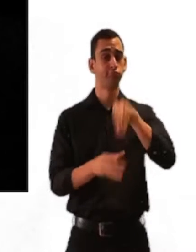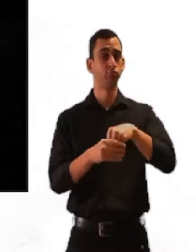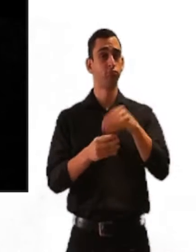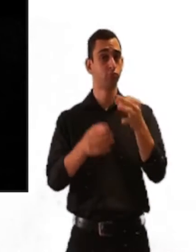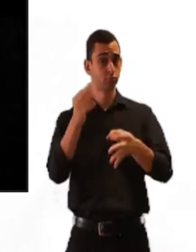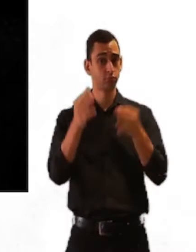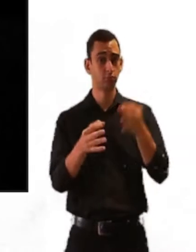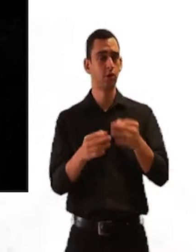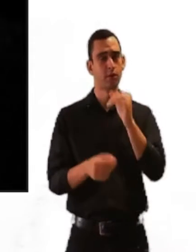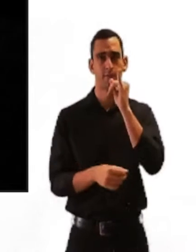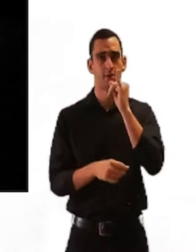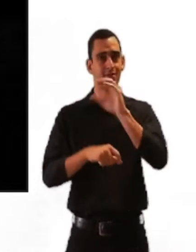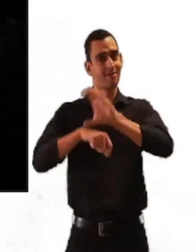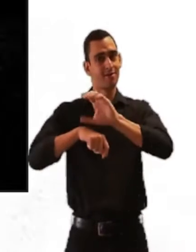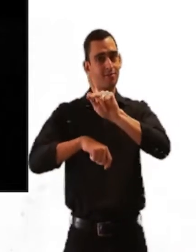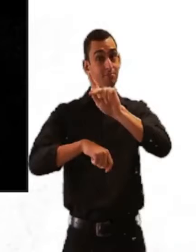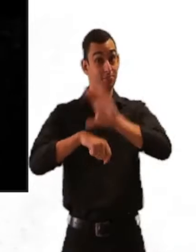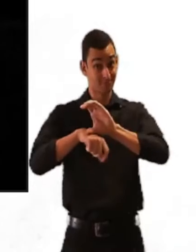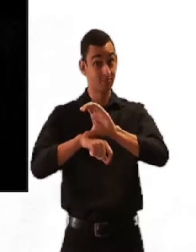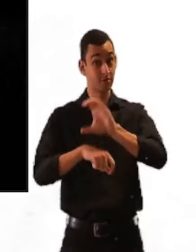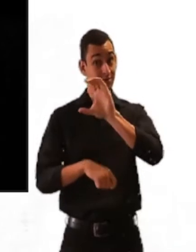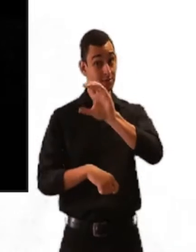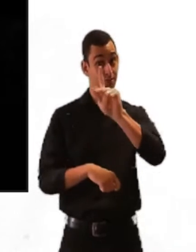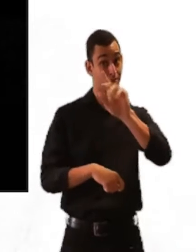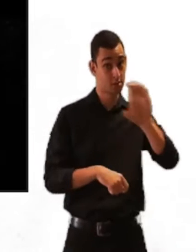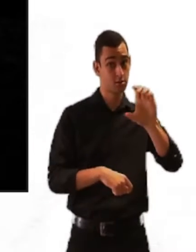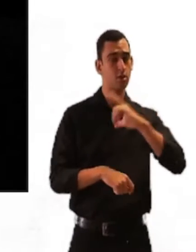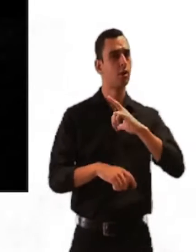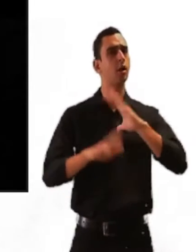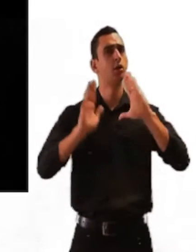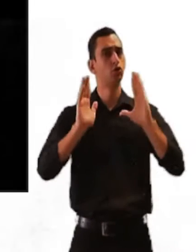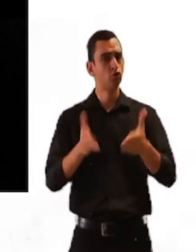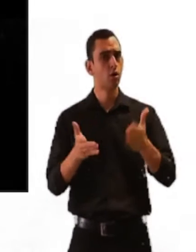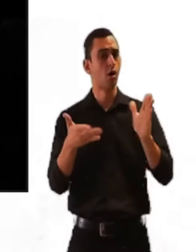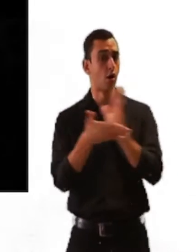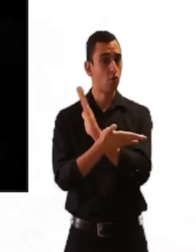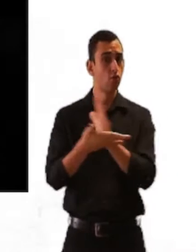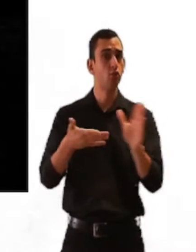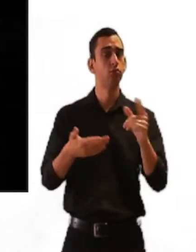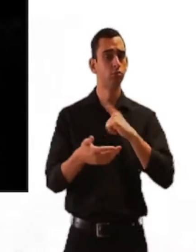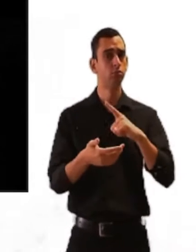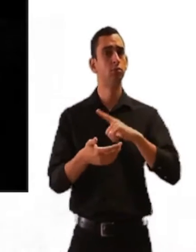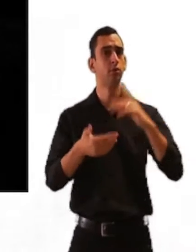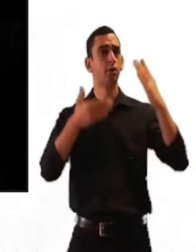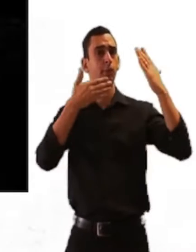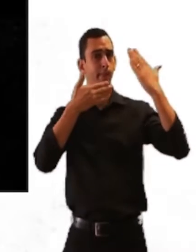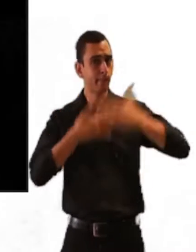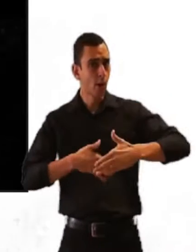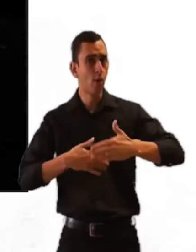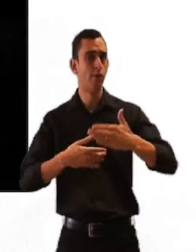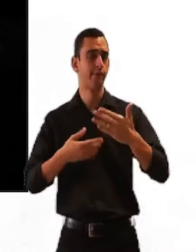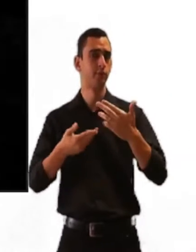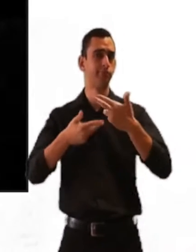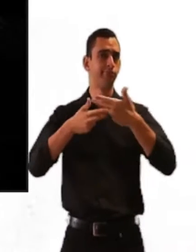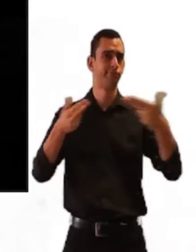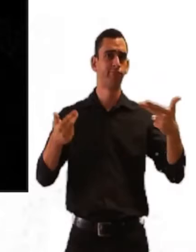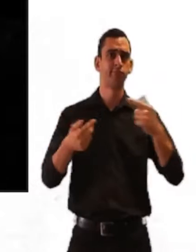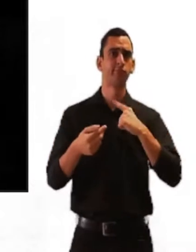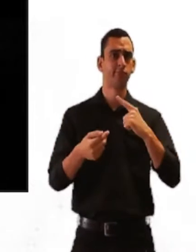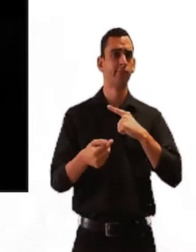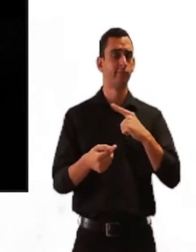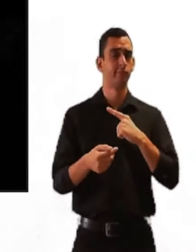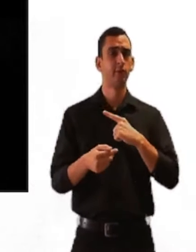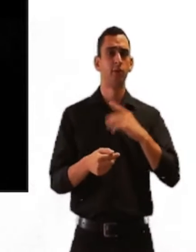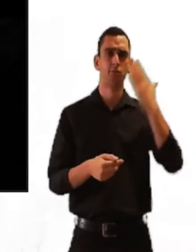Processo Civil, né, que trata em alguns aspectos de prova e alguns aspectos acerca, notadamente, da valoração